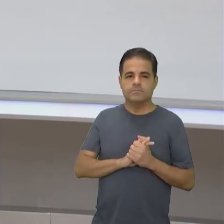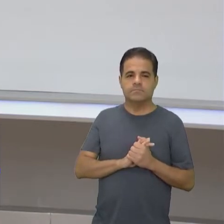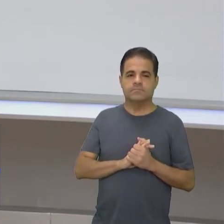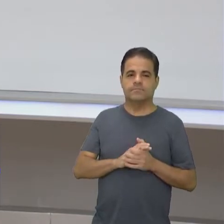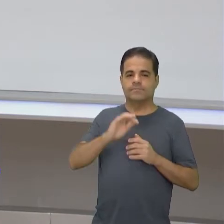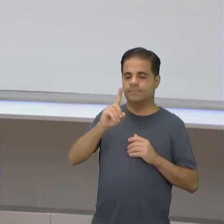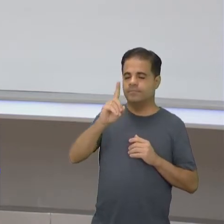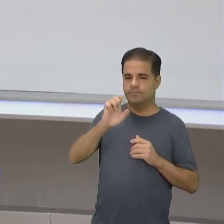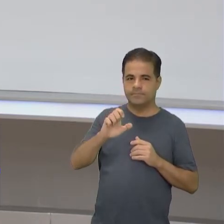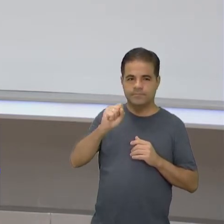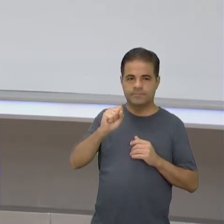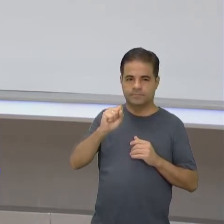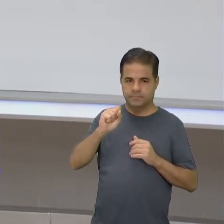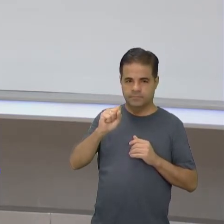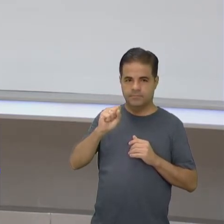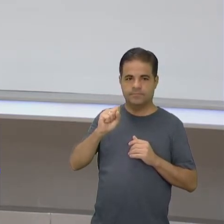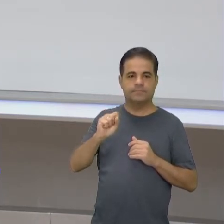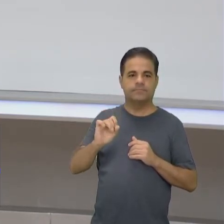Destruction.